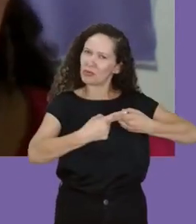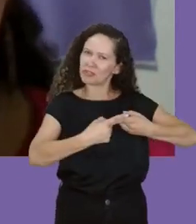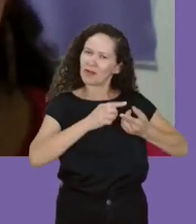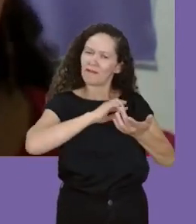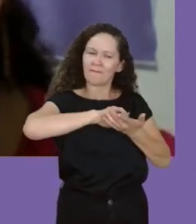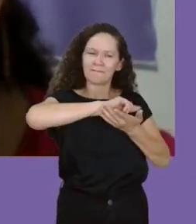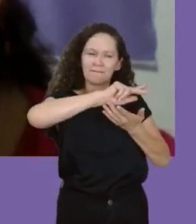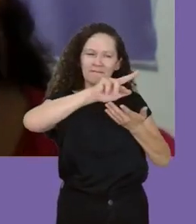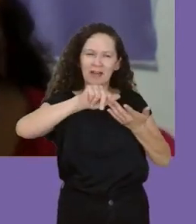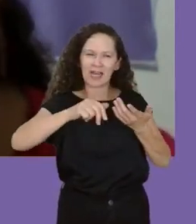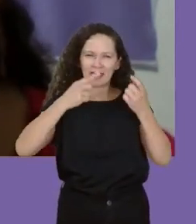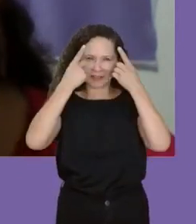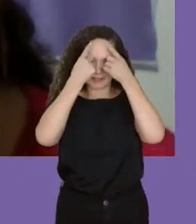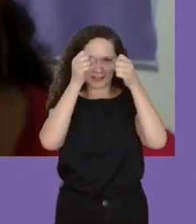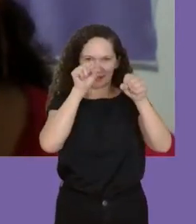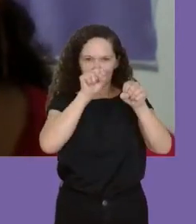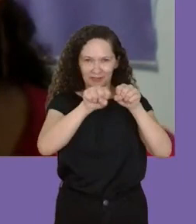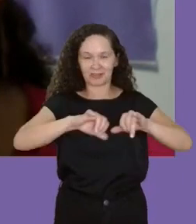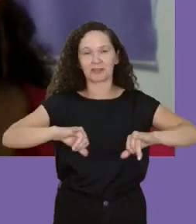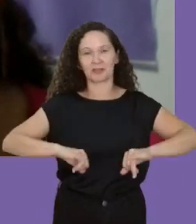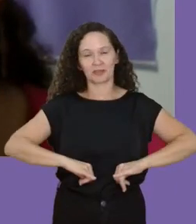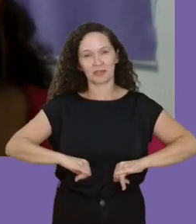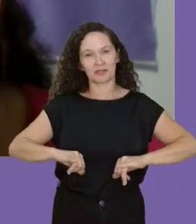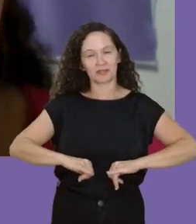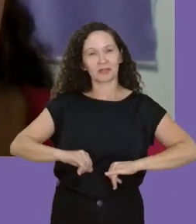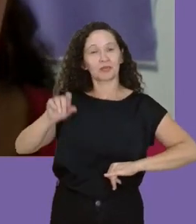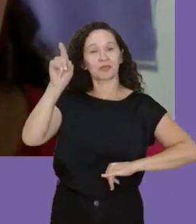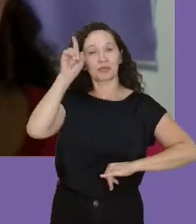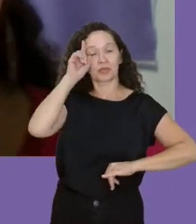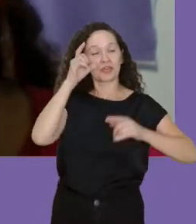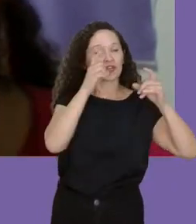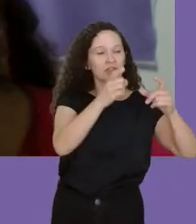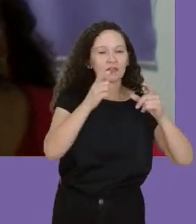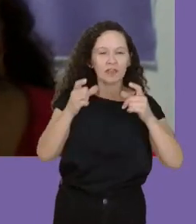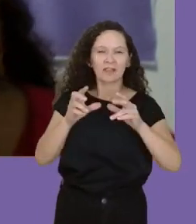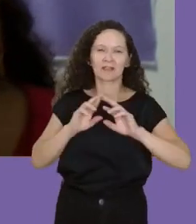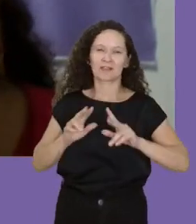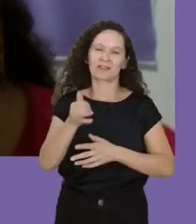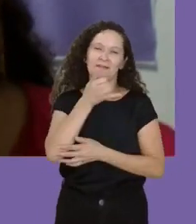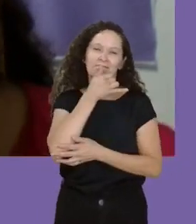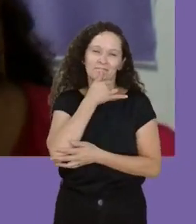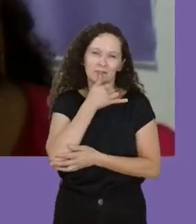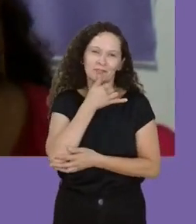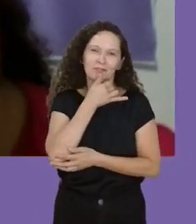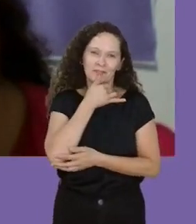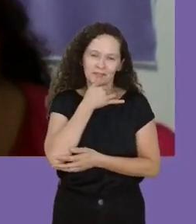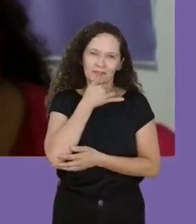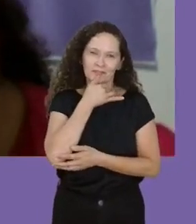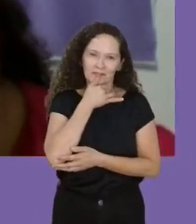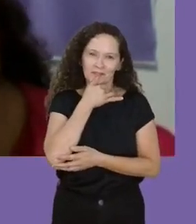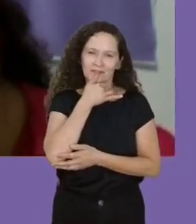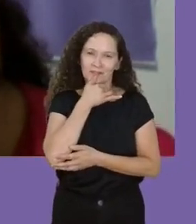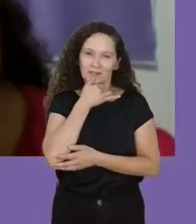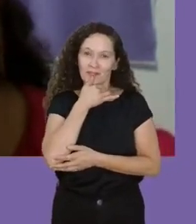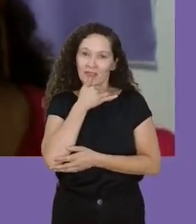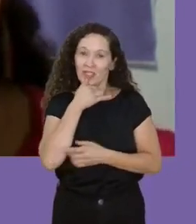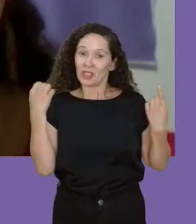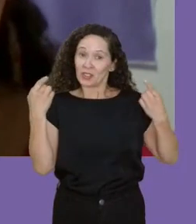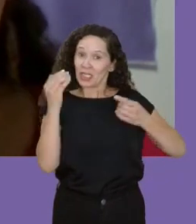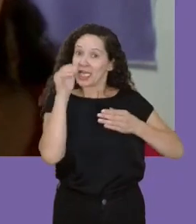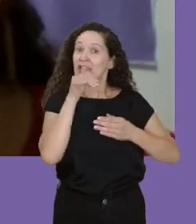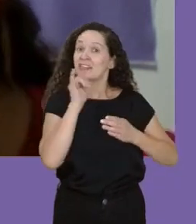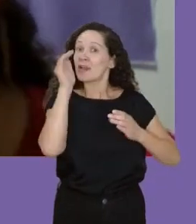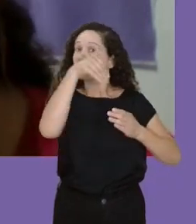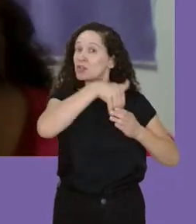de violências que sofremos nos diversos espaços. Infelizmente, nas disputas a gente vê,